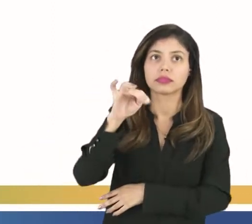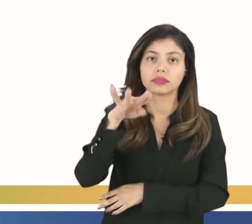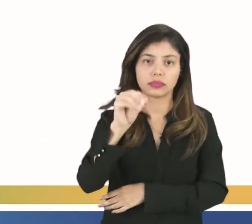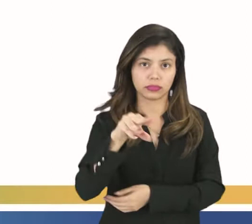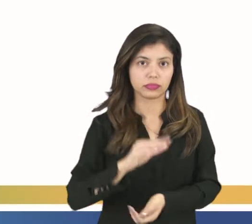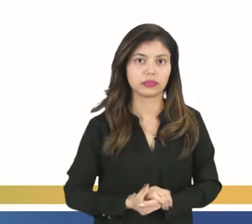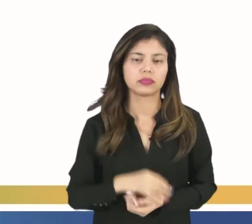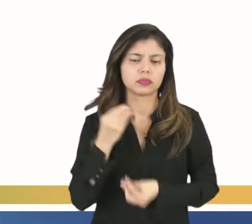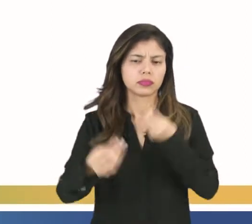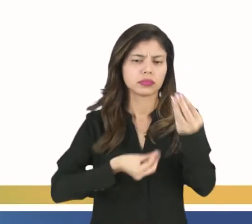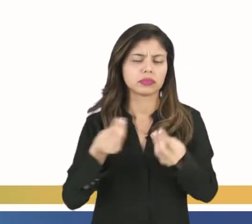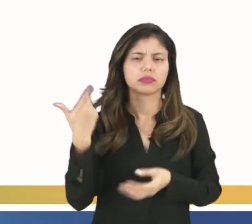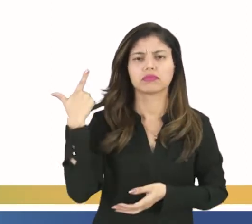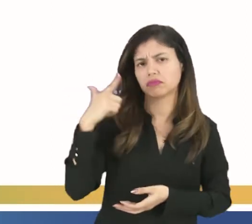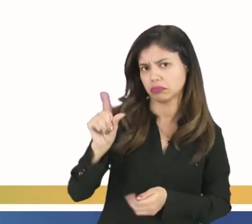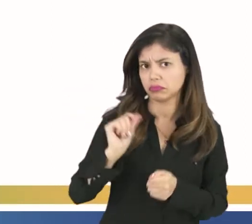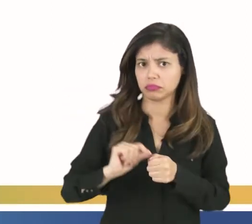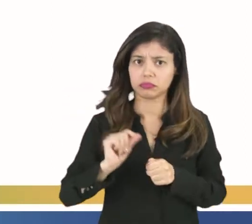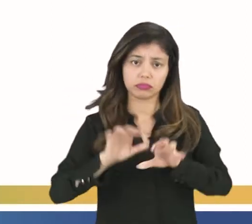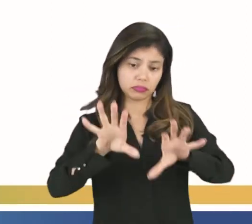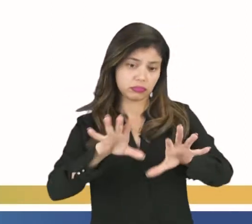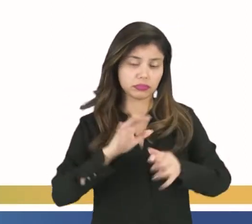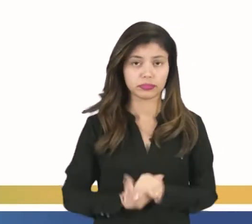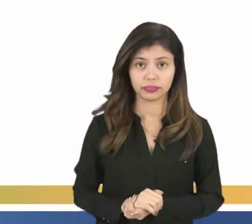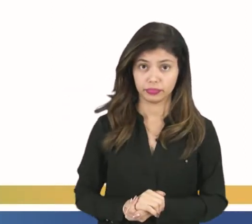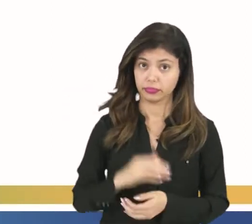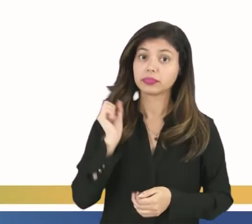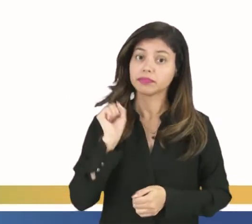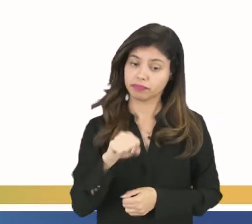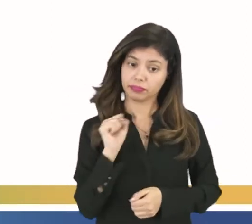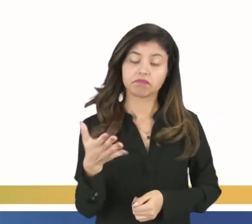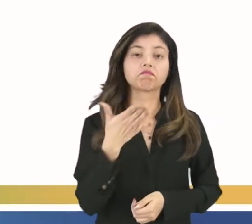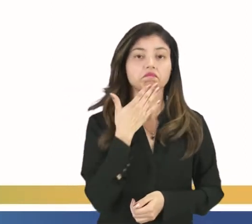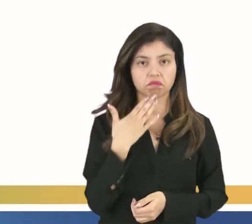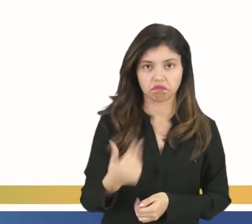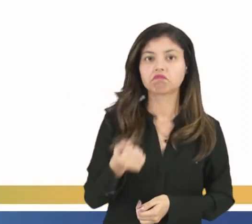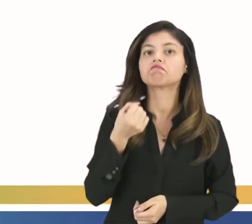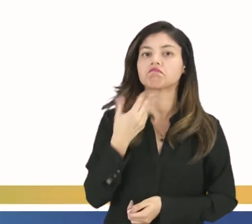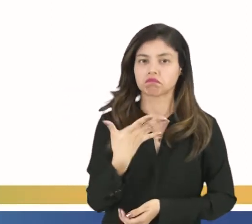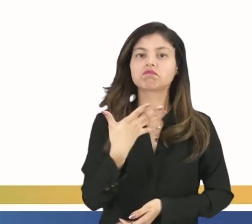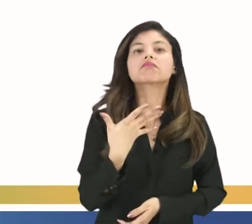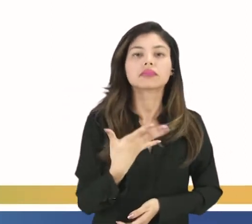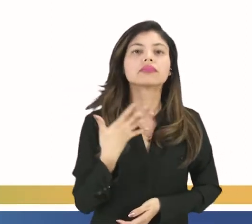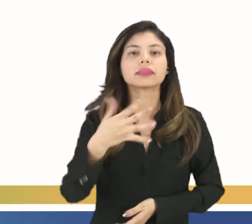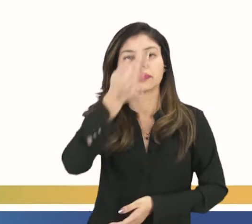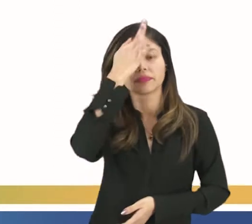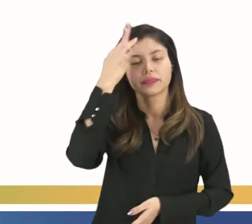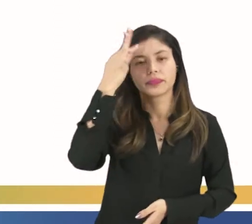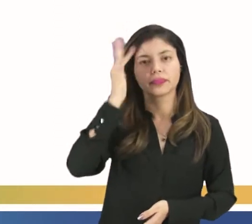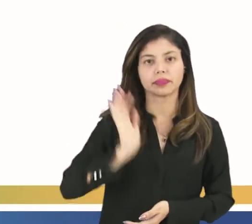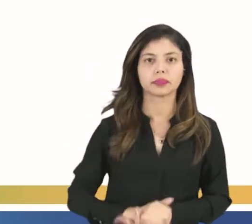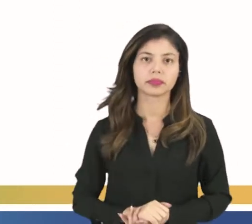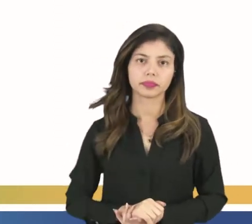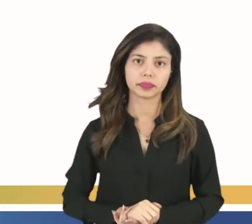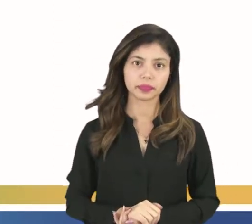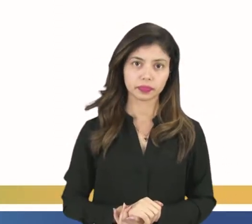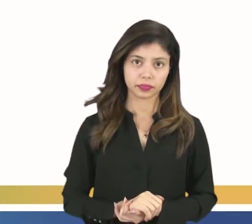como ele conseguiu fazer isso. Ele foi realmente um gênio da filosofia. Bem,